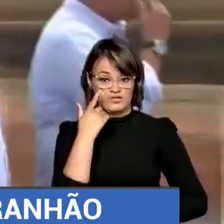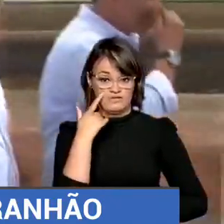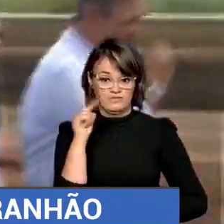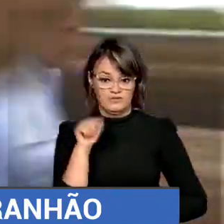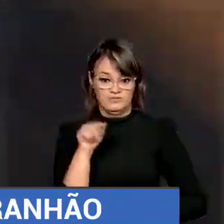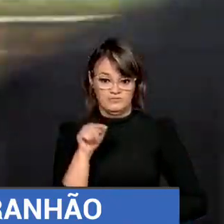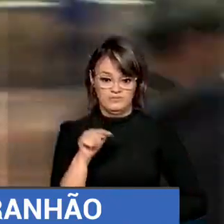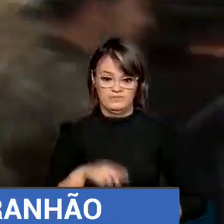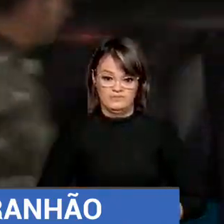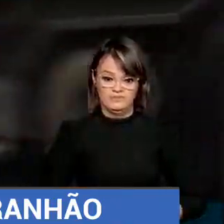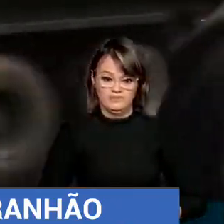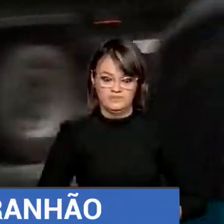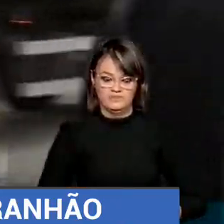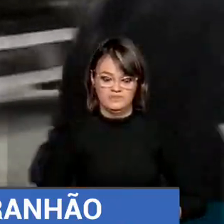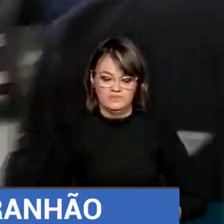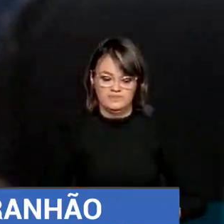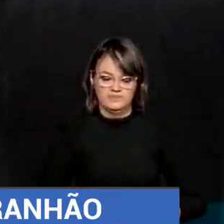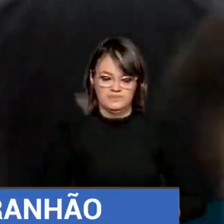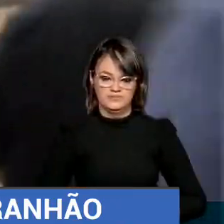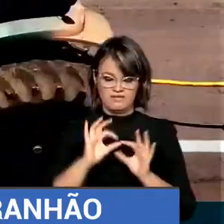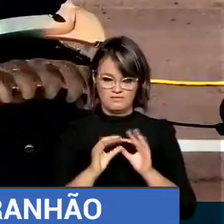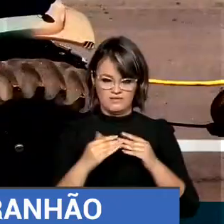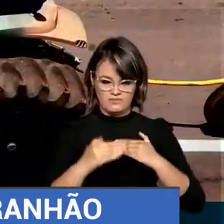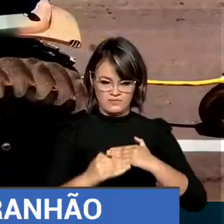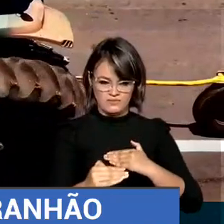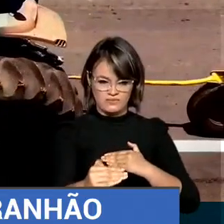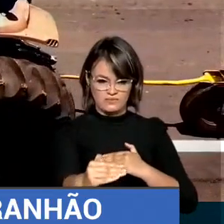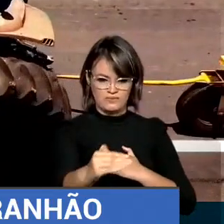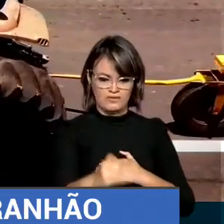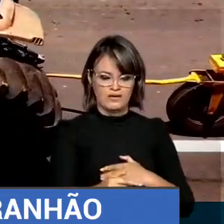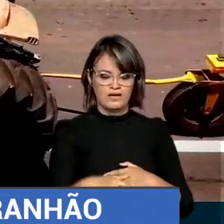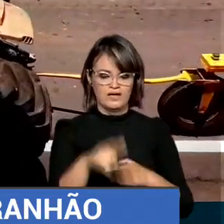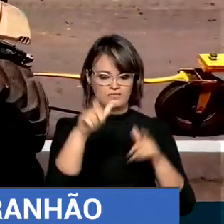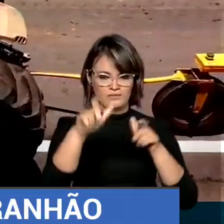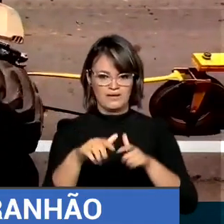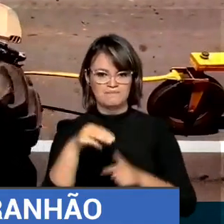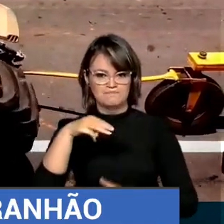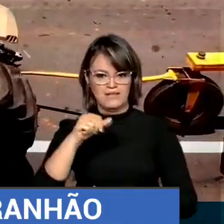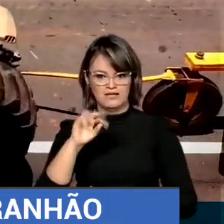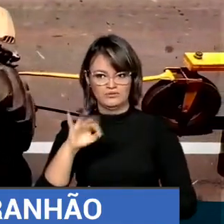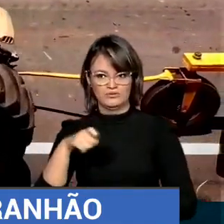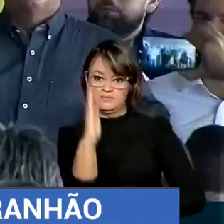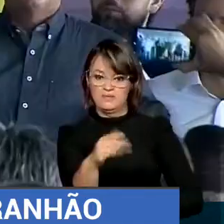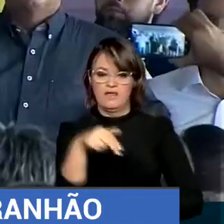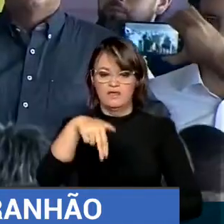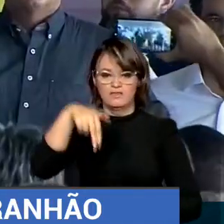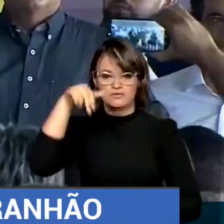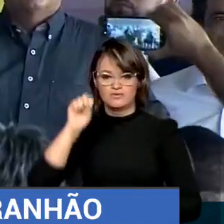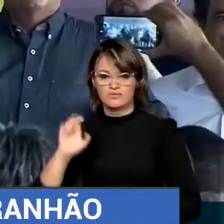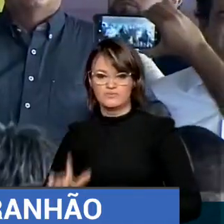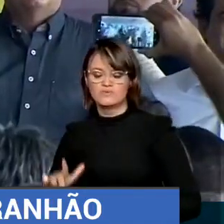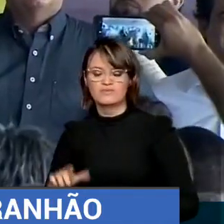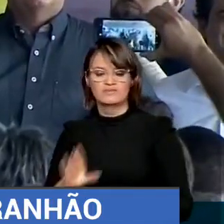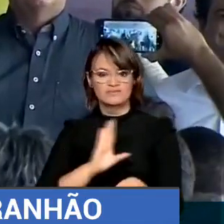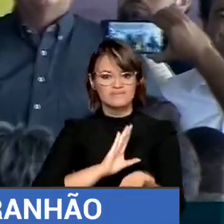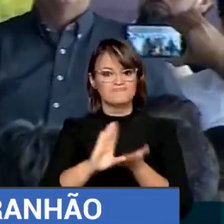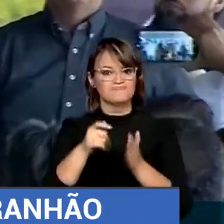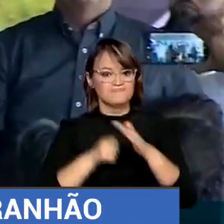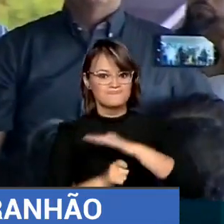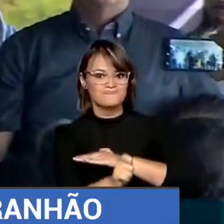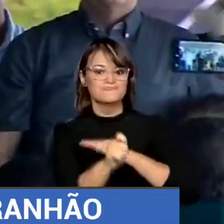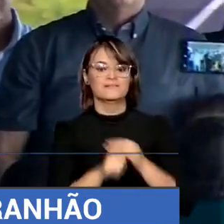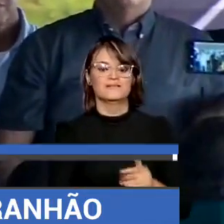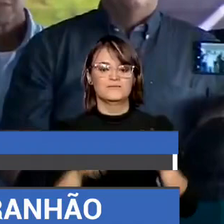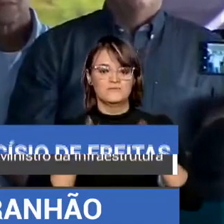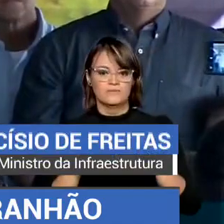Tarcísio de Freitas, acompanhou a comitiva do presidente e anunciou novos investimentos no estado. A gente tem que investir nessa região do